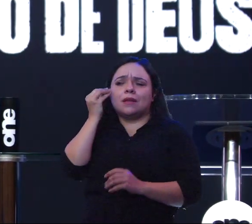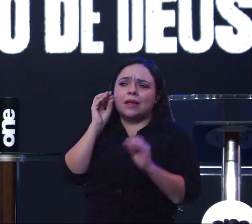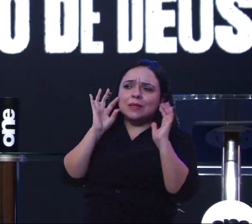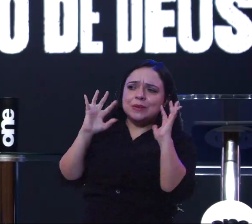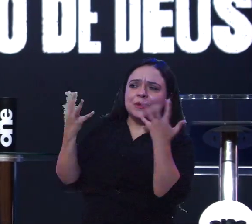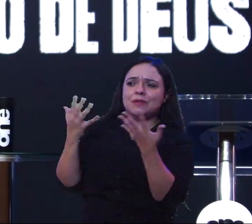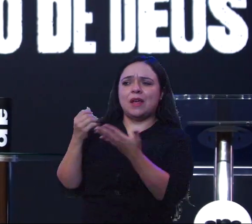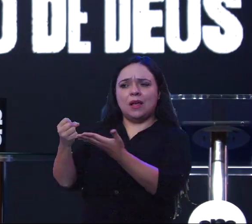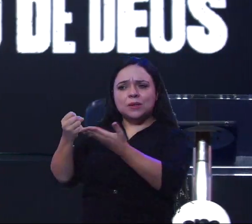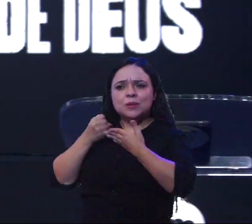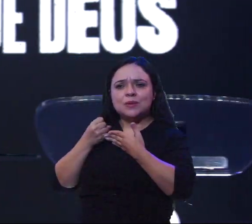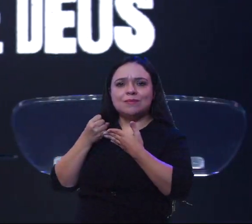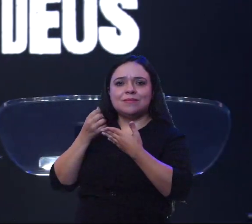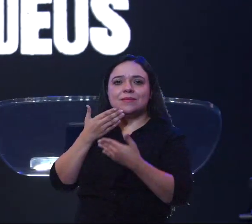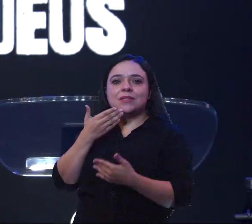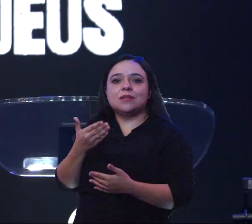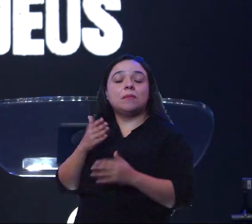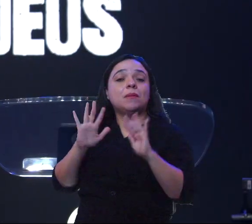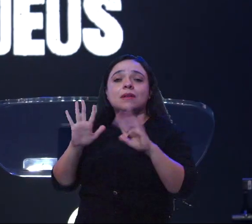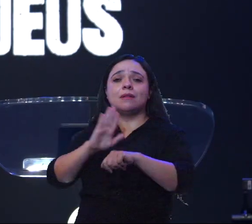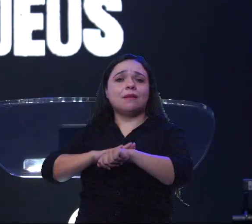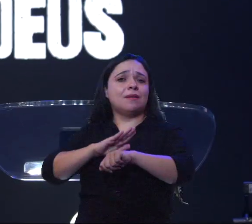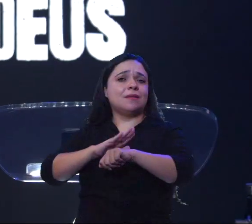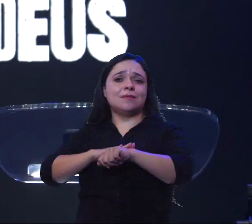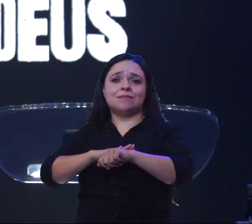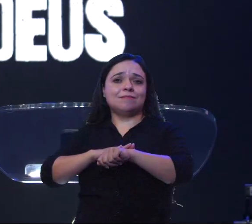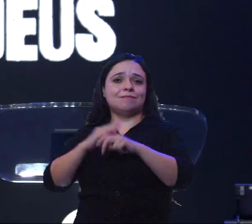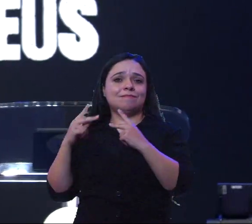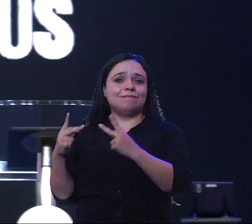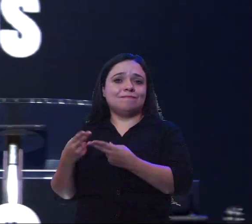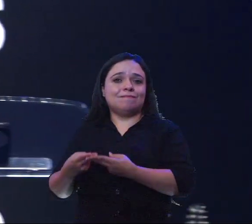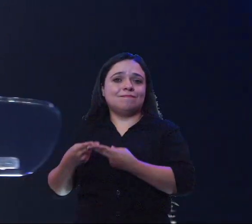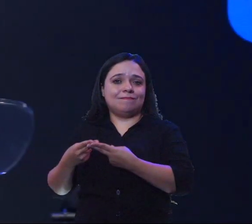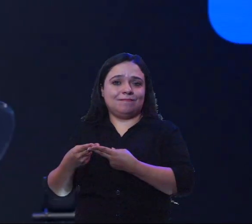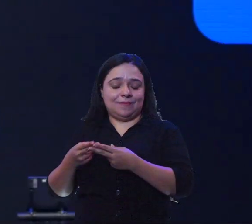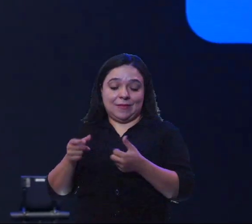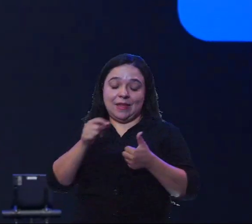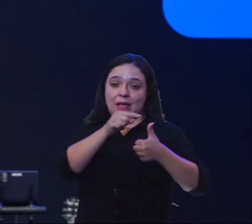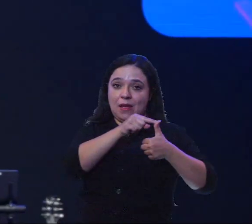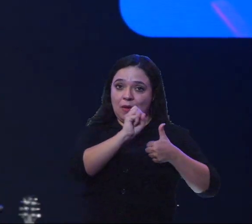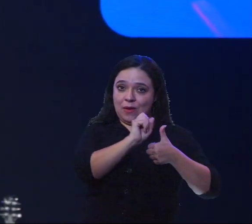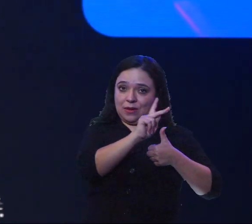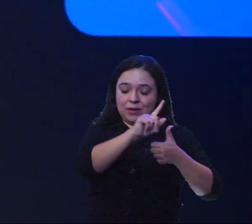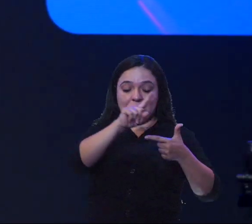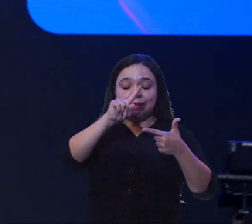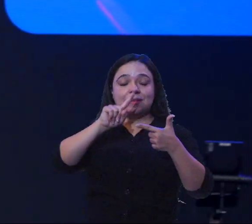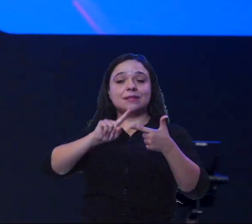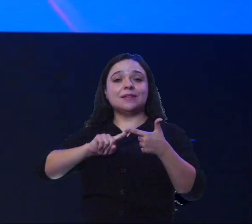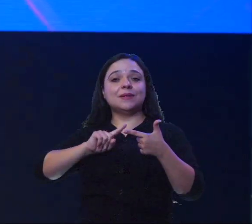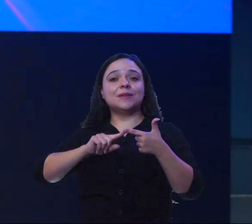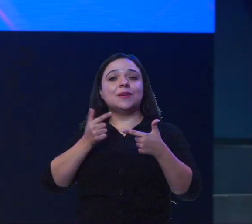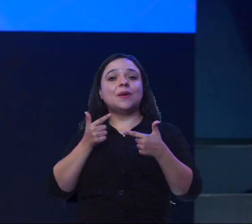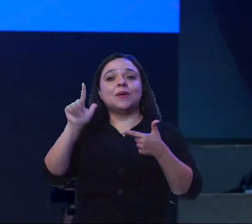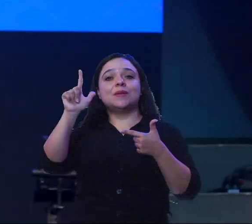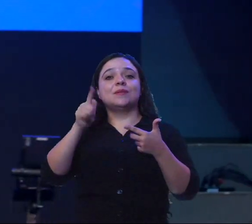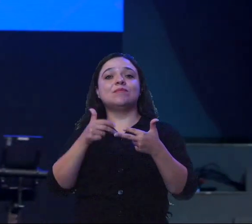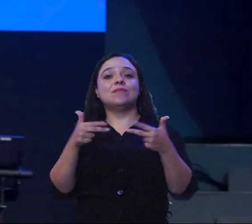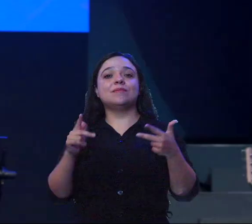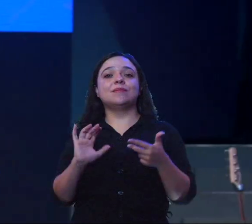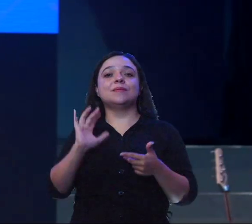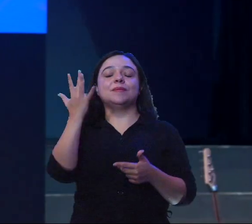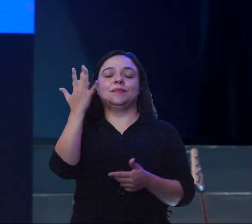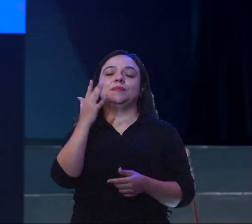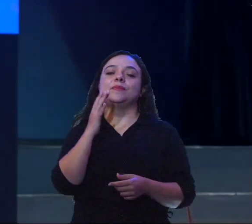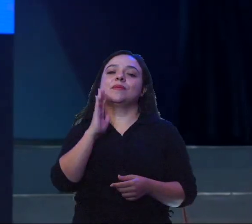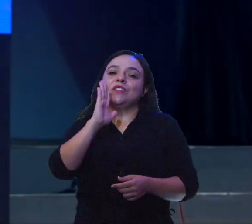as coisas naquilo que nós temos o nosso próprio alcance. A segunda situação em que acontece algo parecido na vida de José é quando ele já com